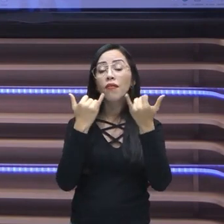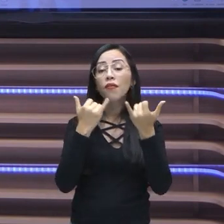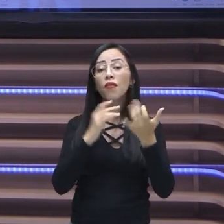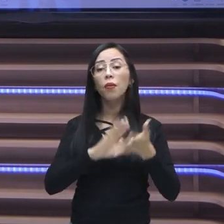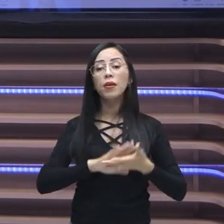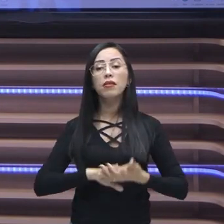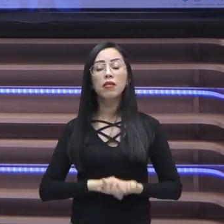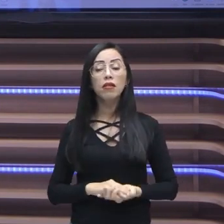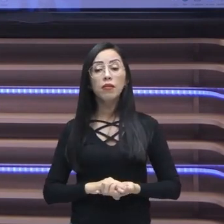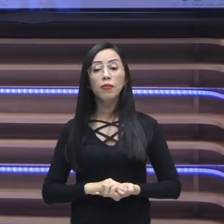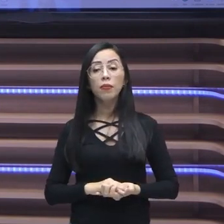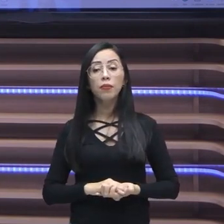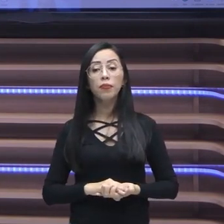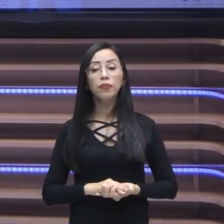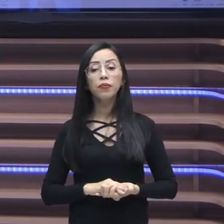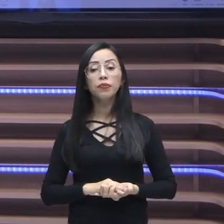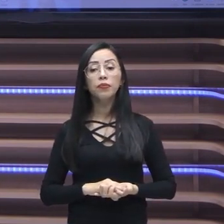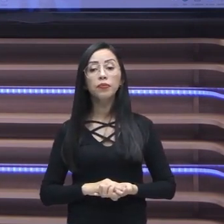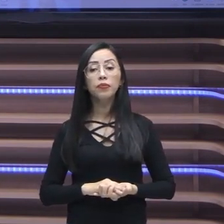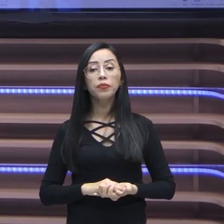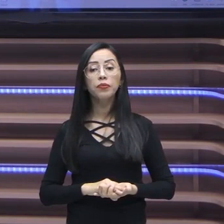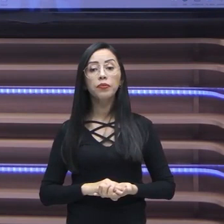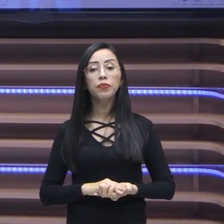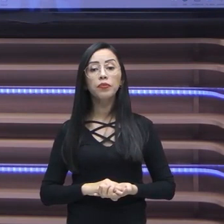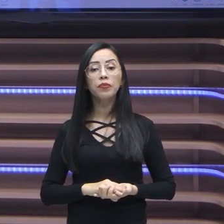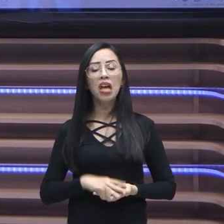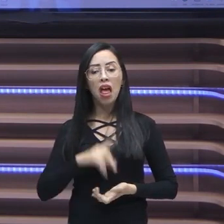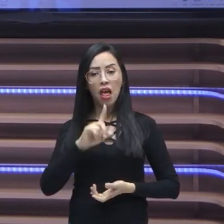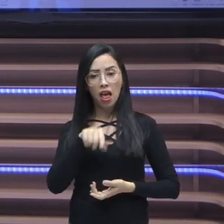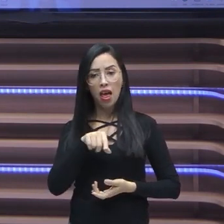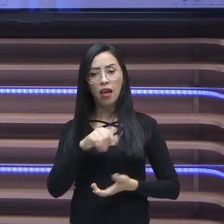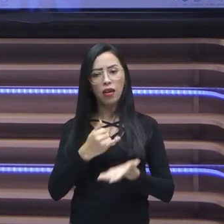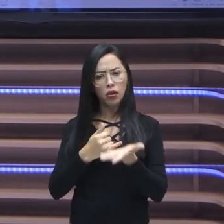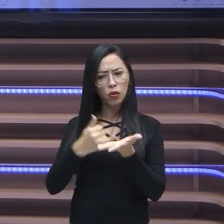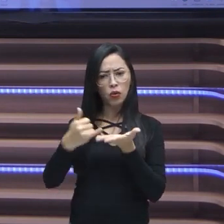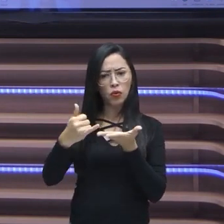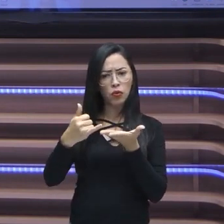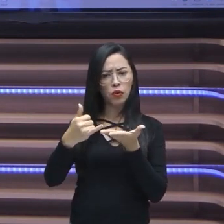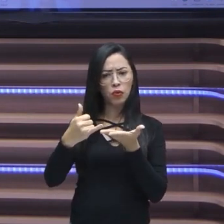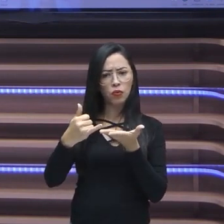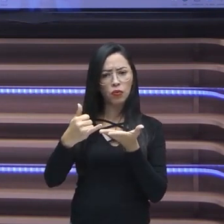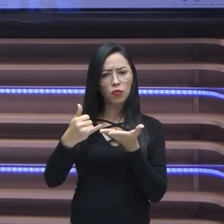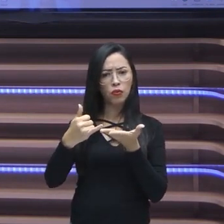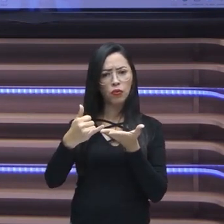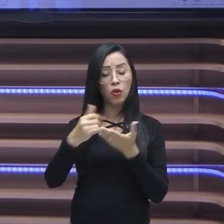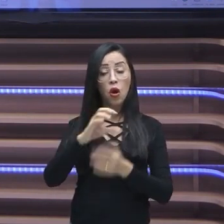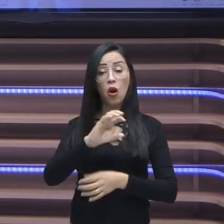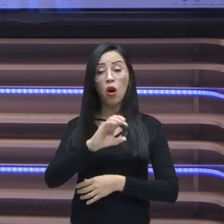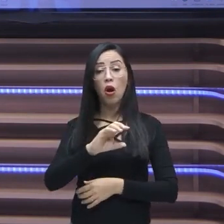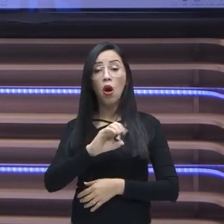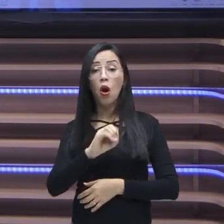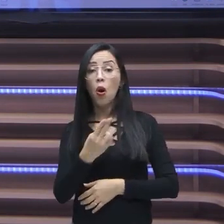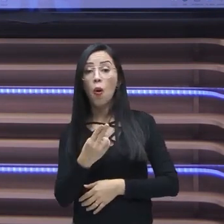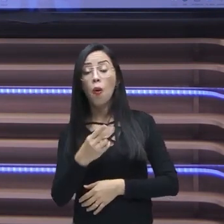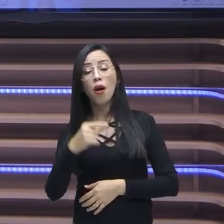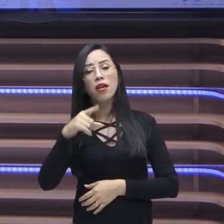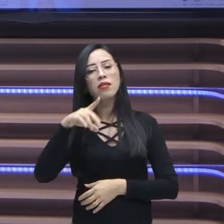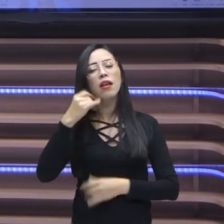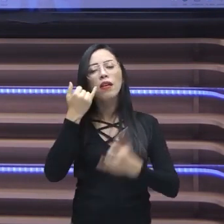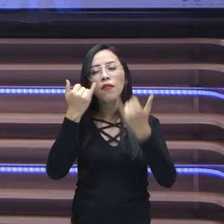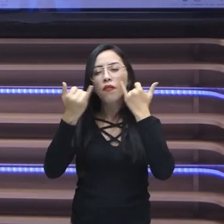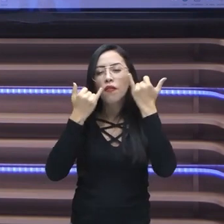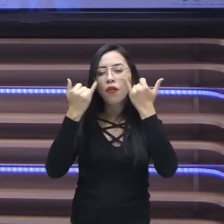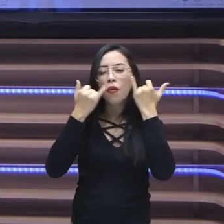essa informação está nessa introdução, nesse início? Essa informação principal está no